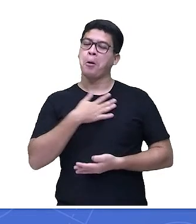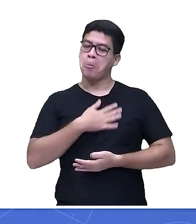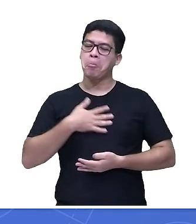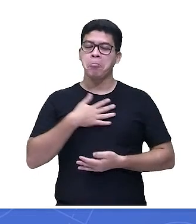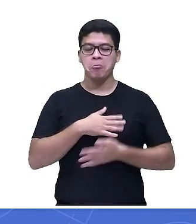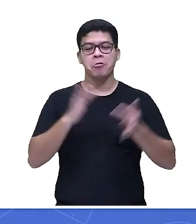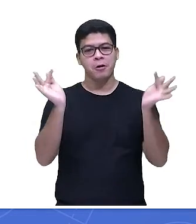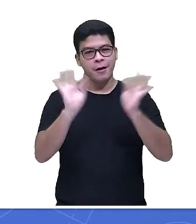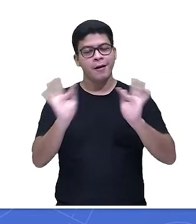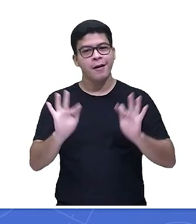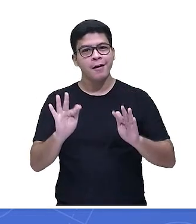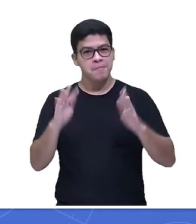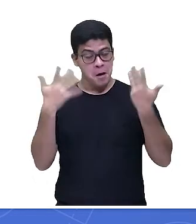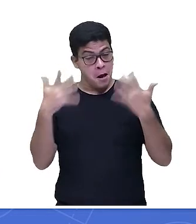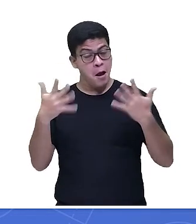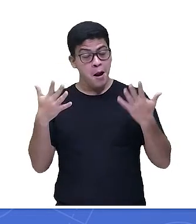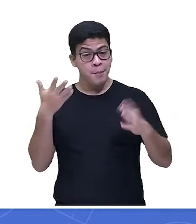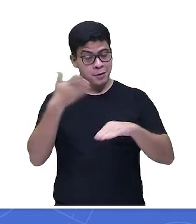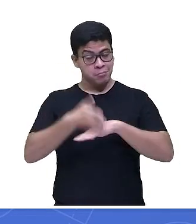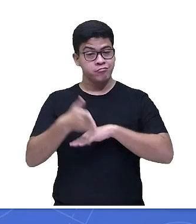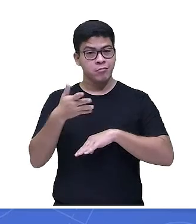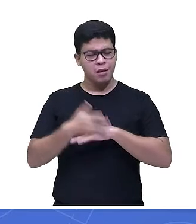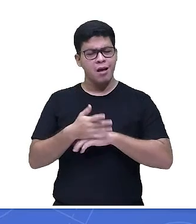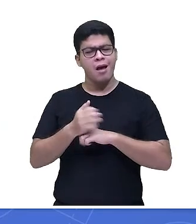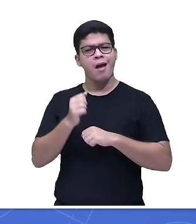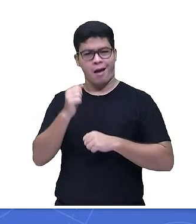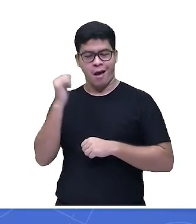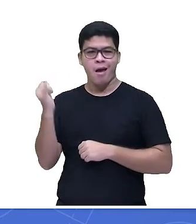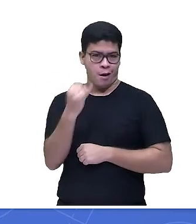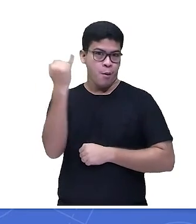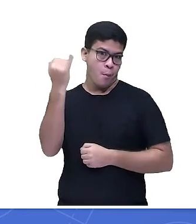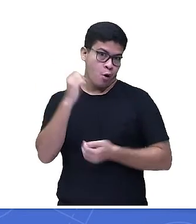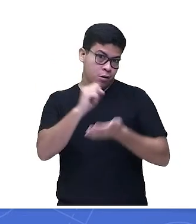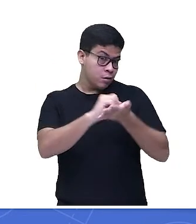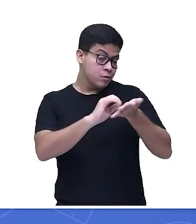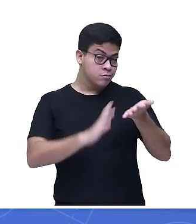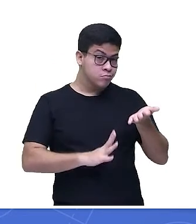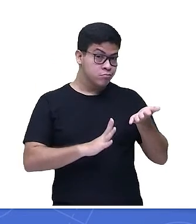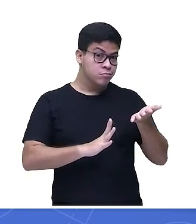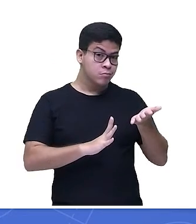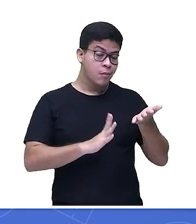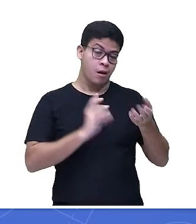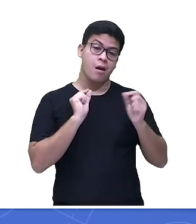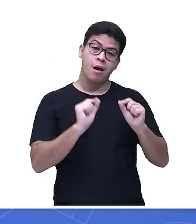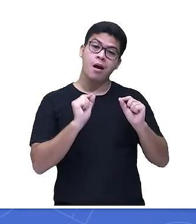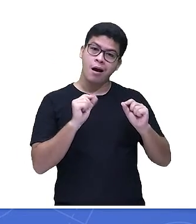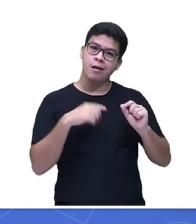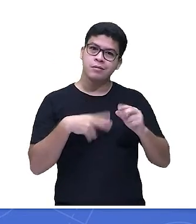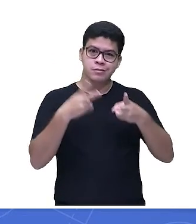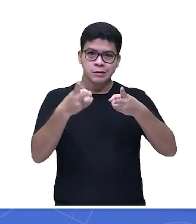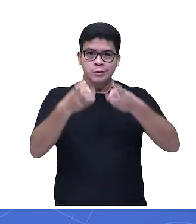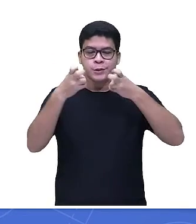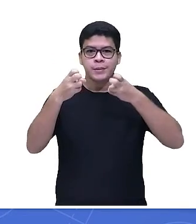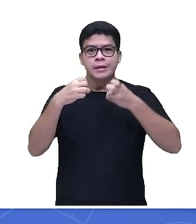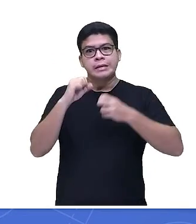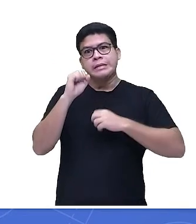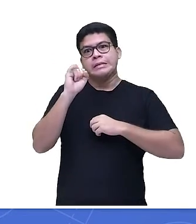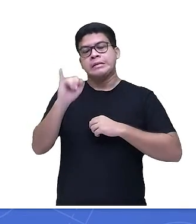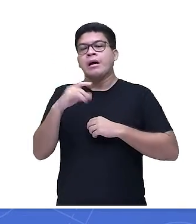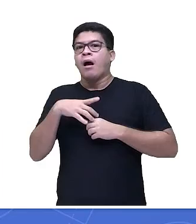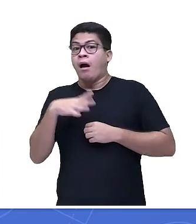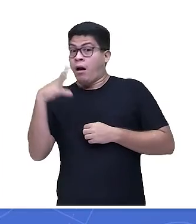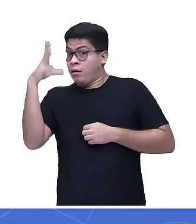pela participação. É importante a gente fazer o exercício, né, gente? E a partir daí a gente percebe se a gente houve